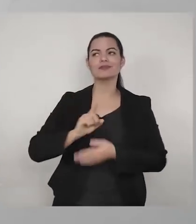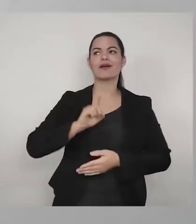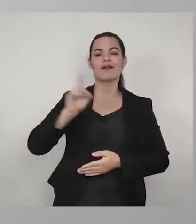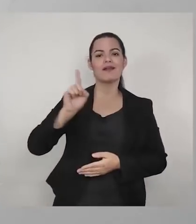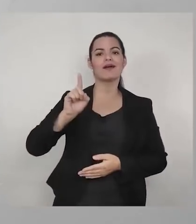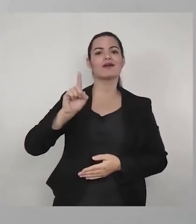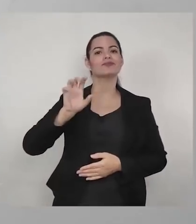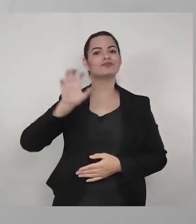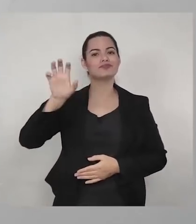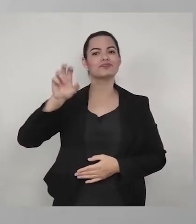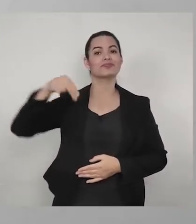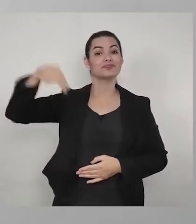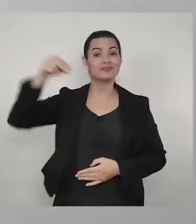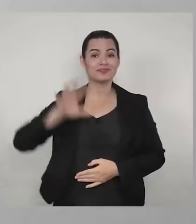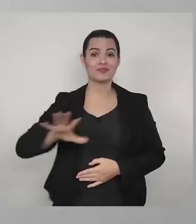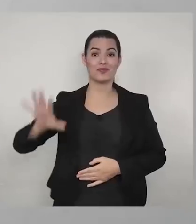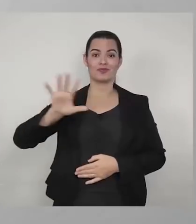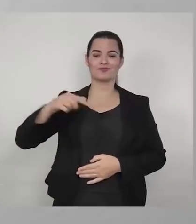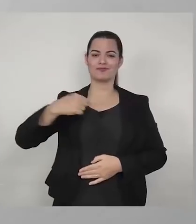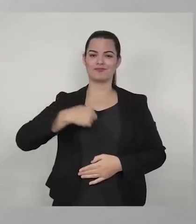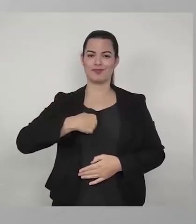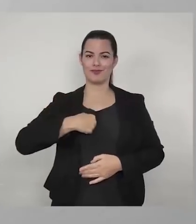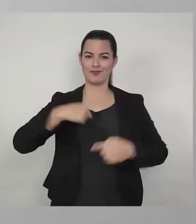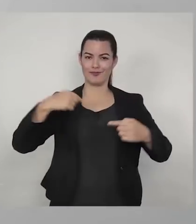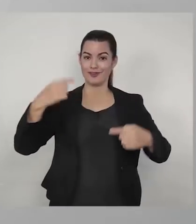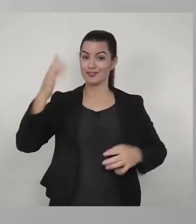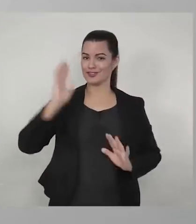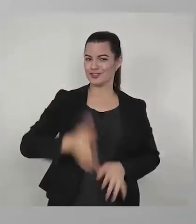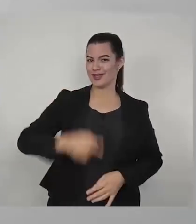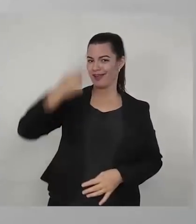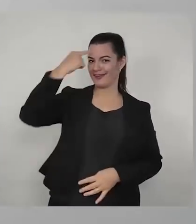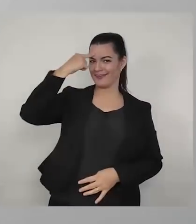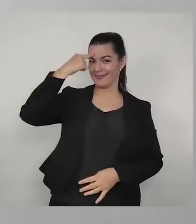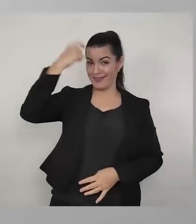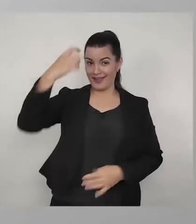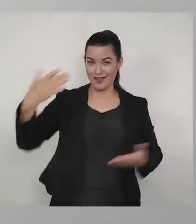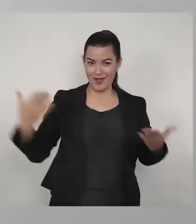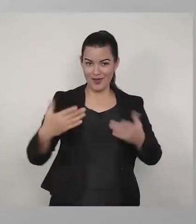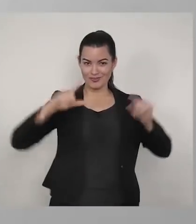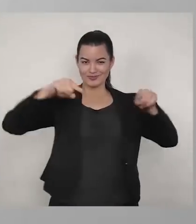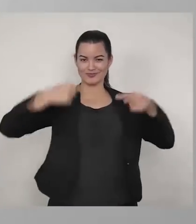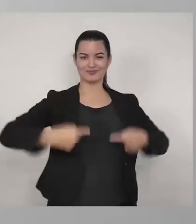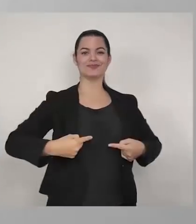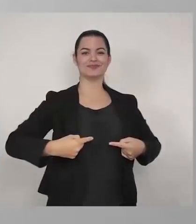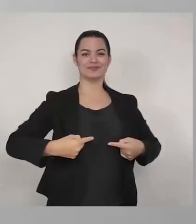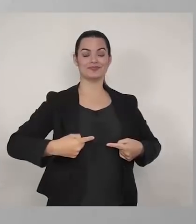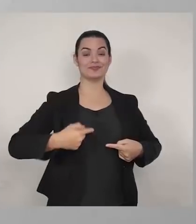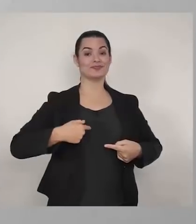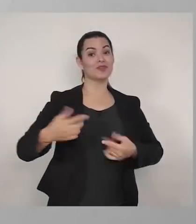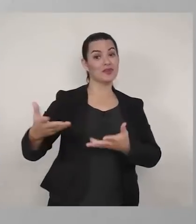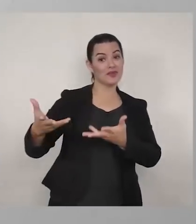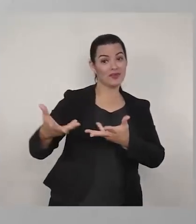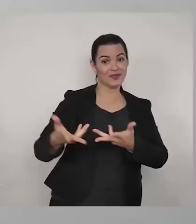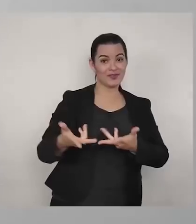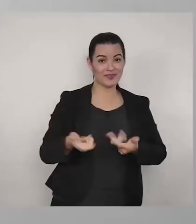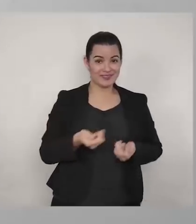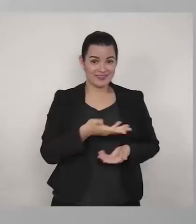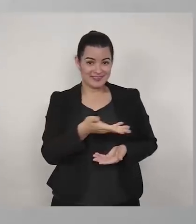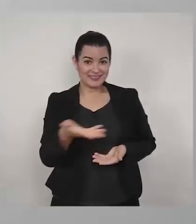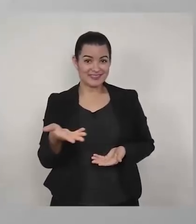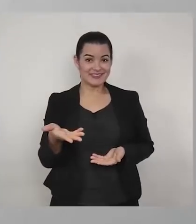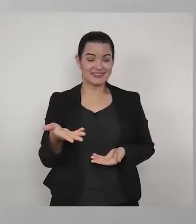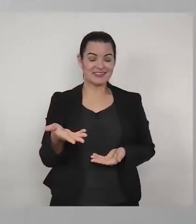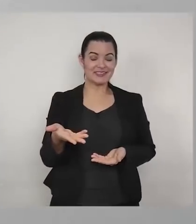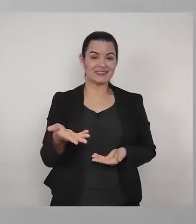já tenho aqui comigo uma ideia para o nosso desafio. Eu vou convidar vocês a